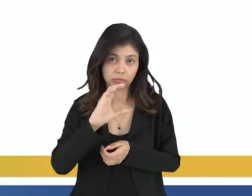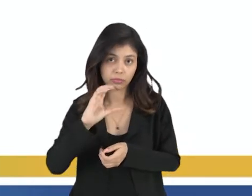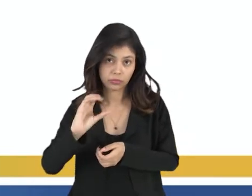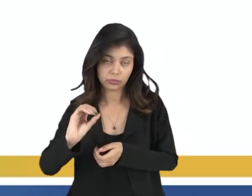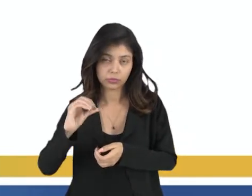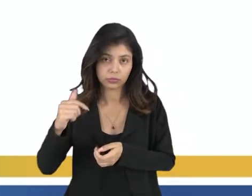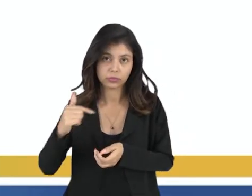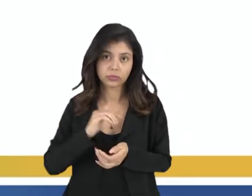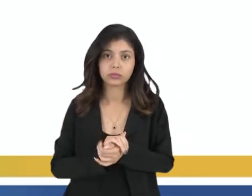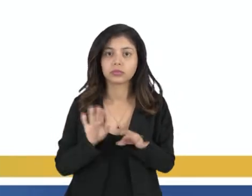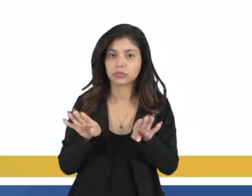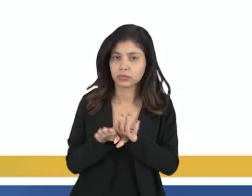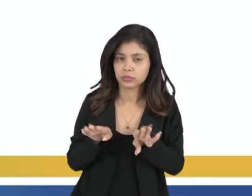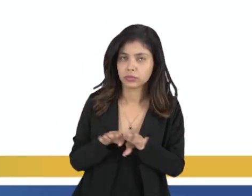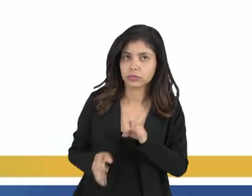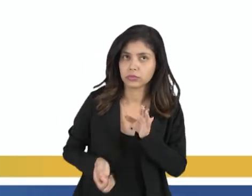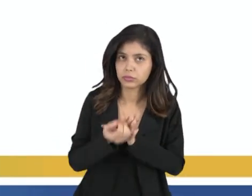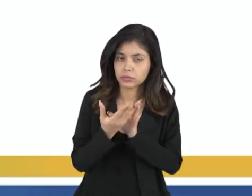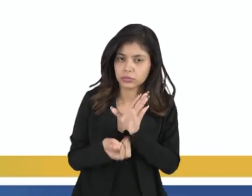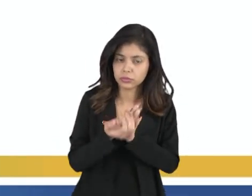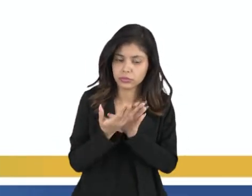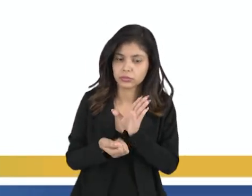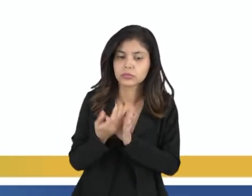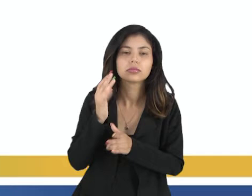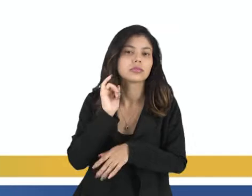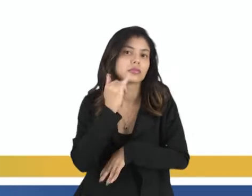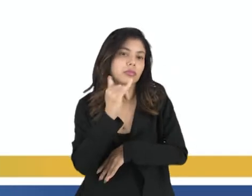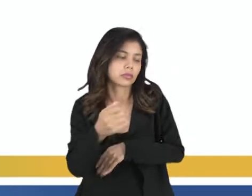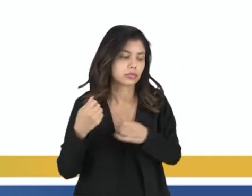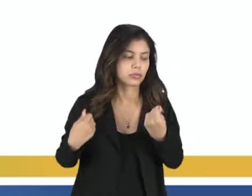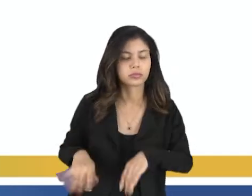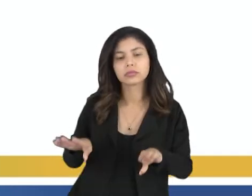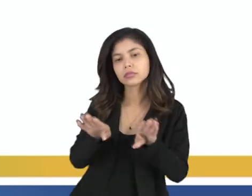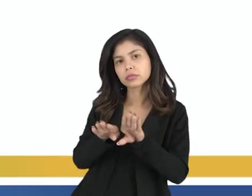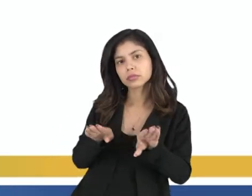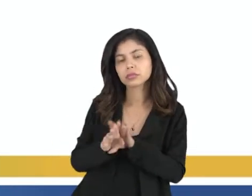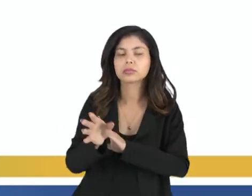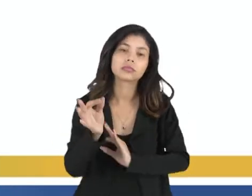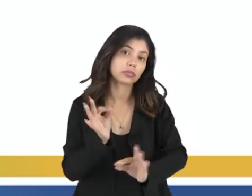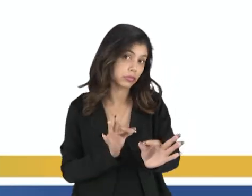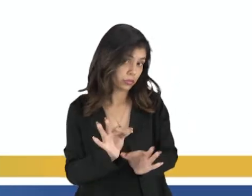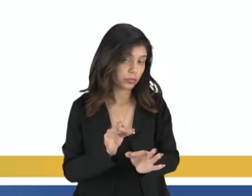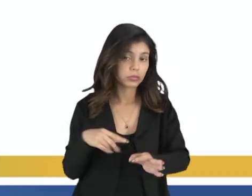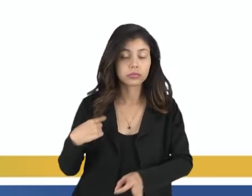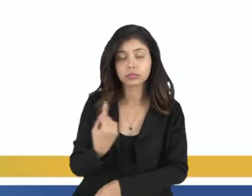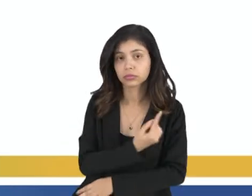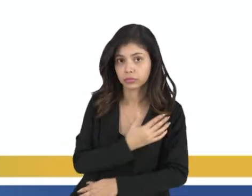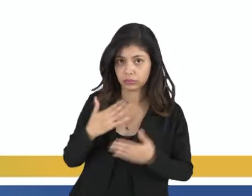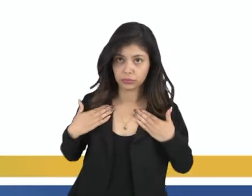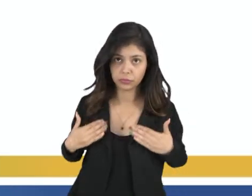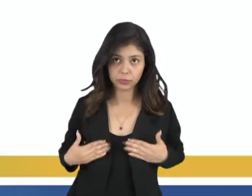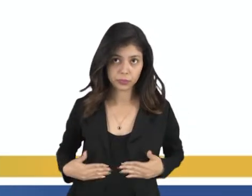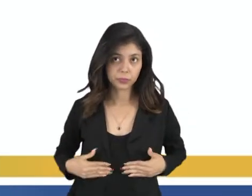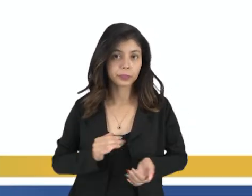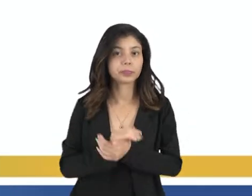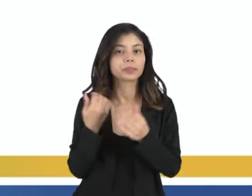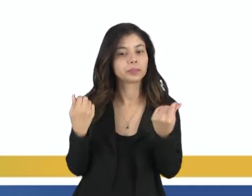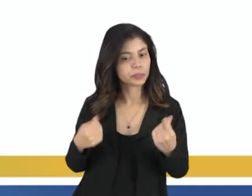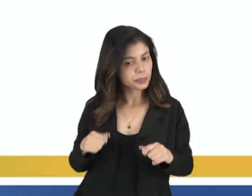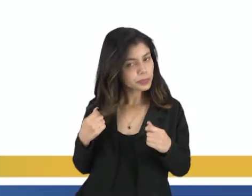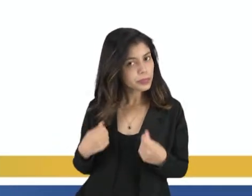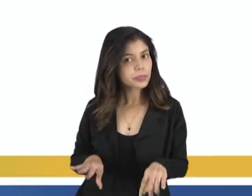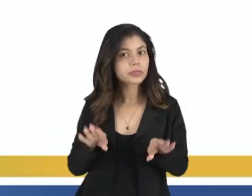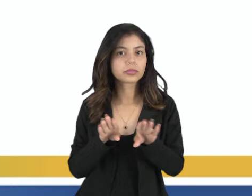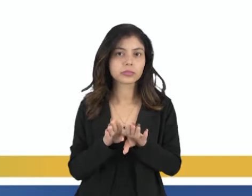nosso corpo, para que ele produza a energia necessária para o bom funcionamento do nosso organismo, é